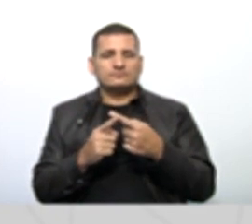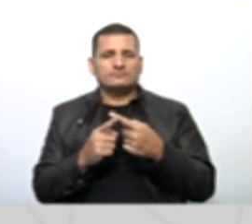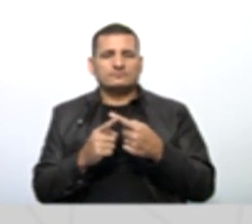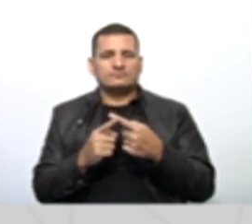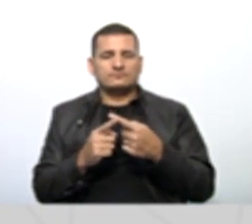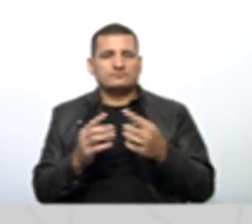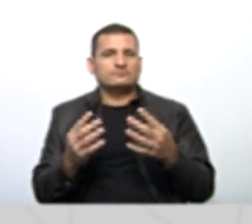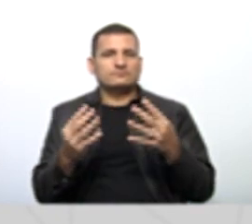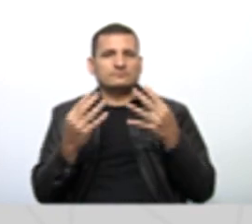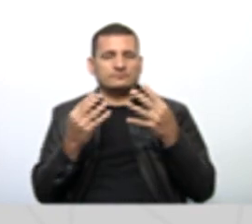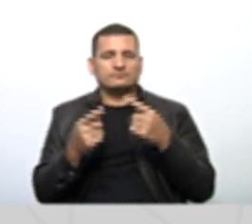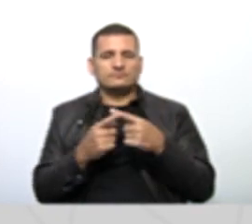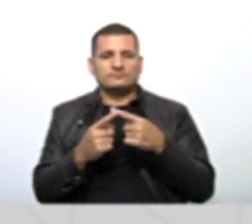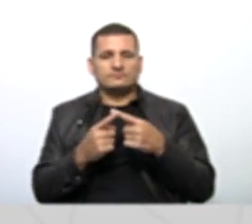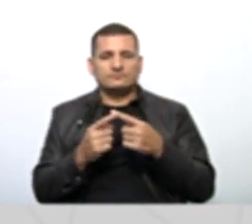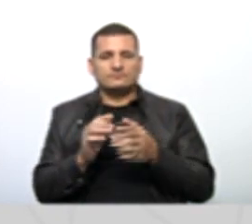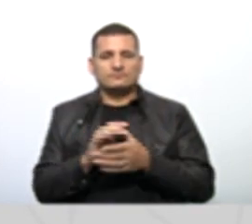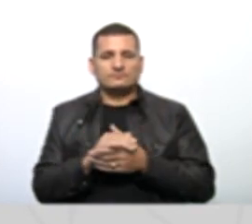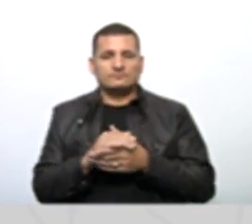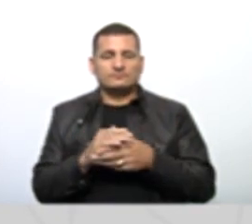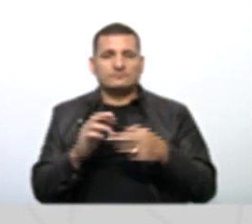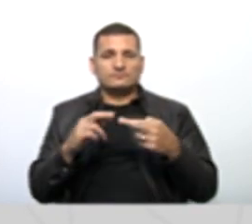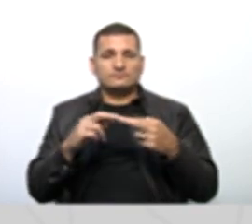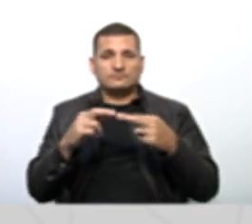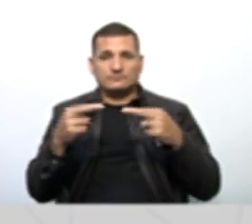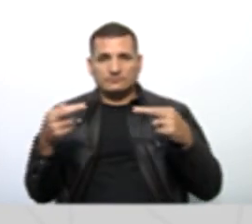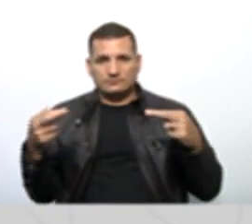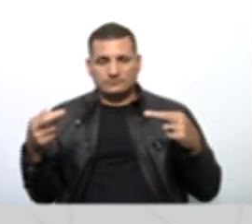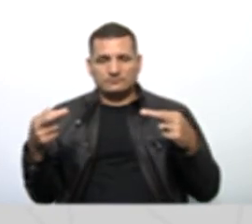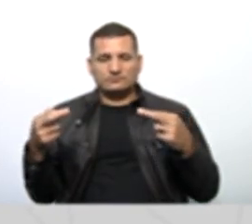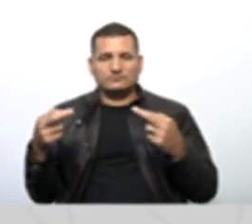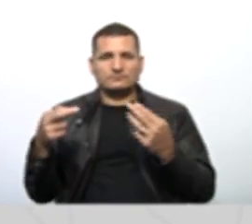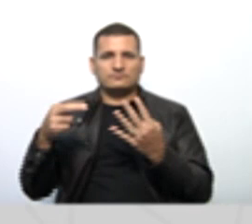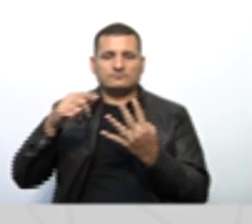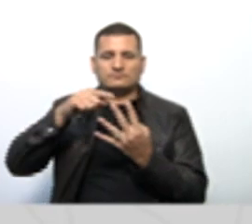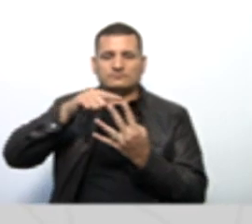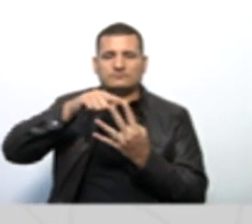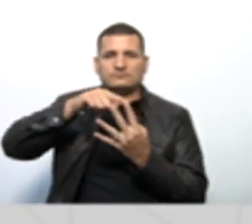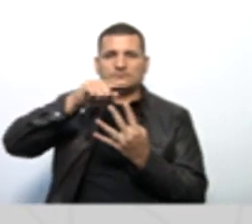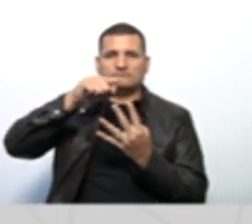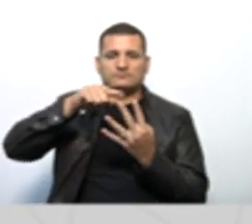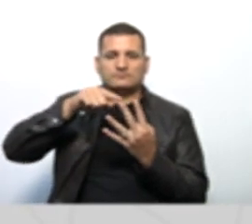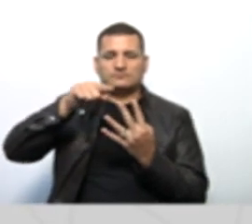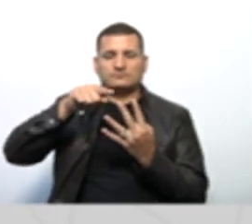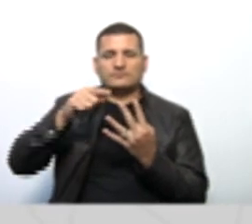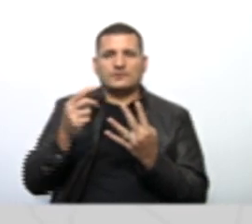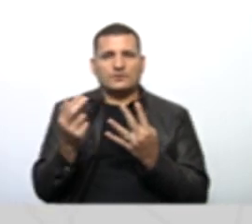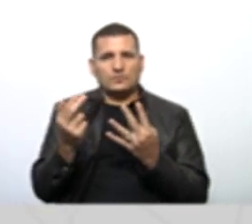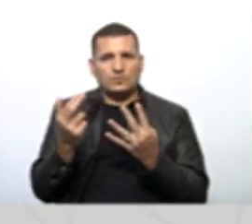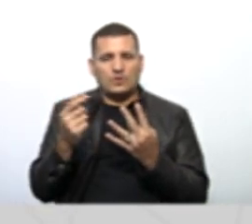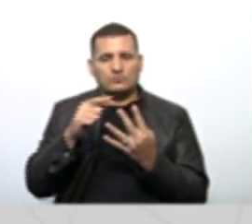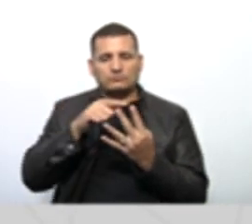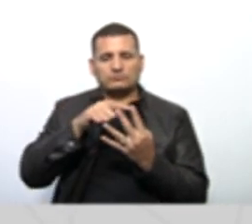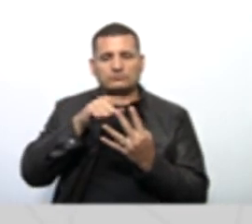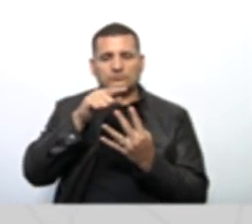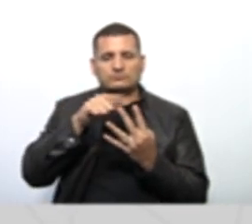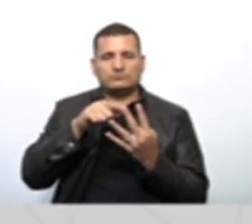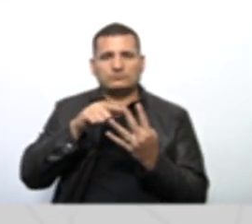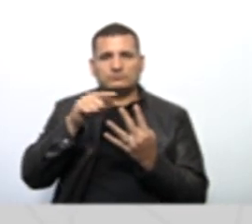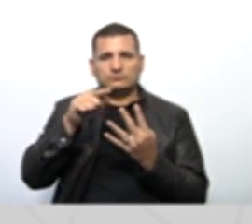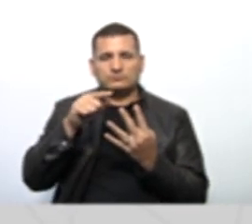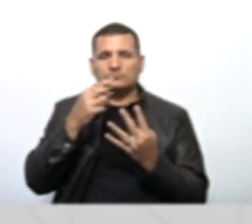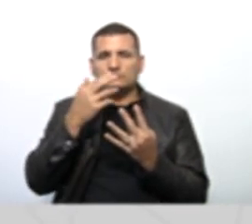atento a isso um cabo cujas duas pontas usam a mesma montagem pessoal como se a mesma montagem as